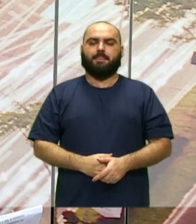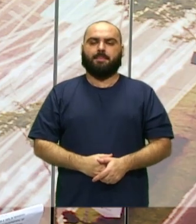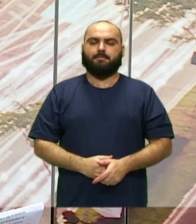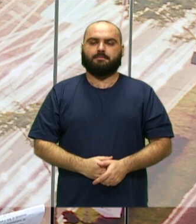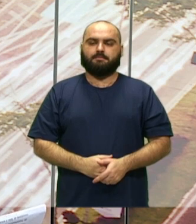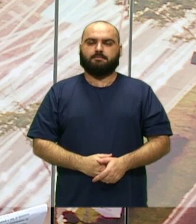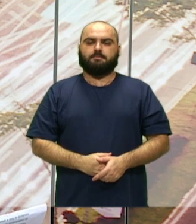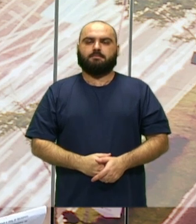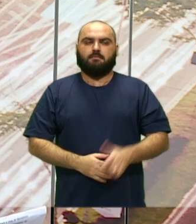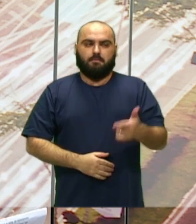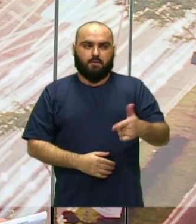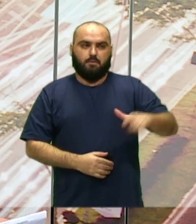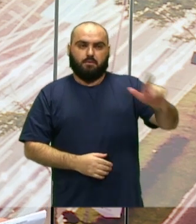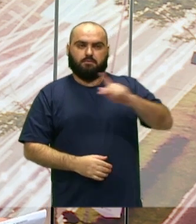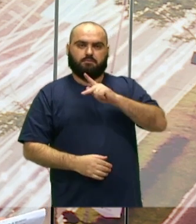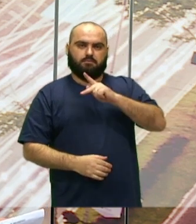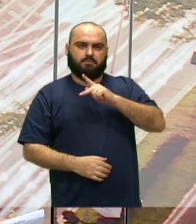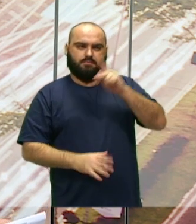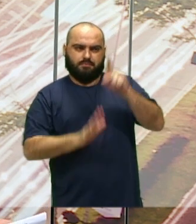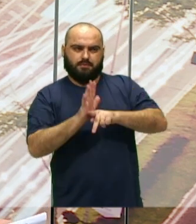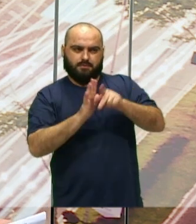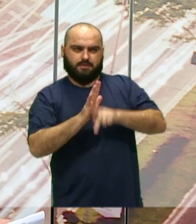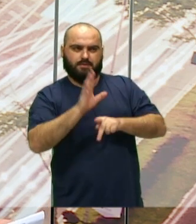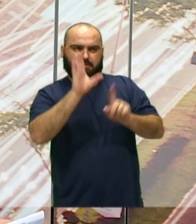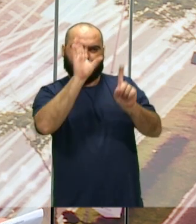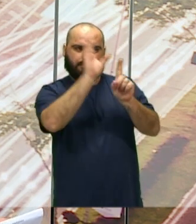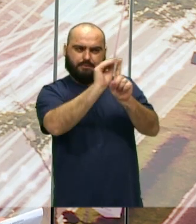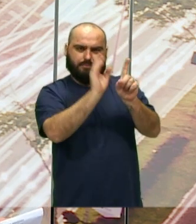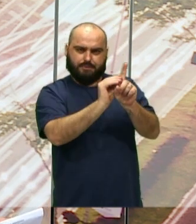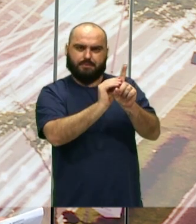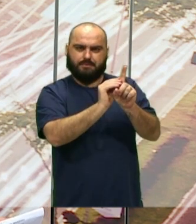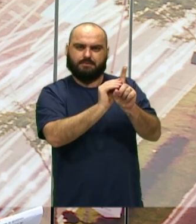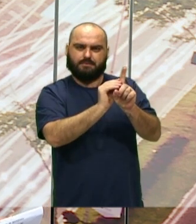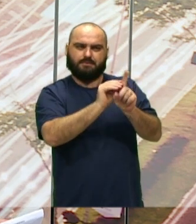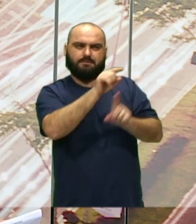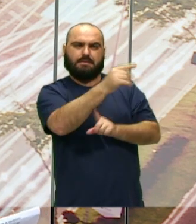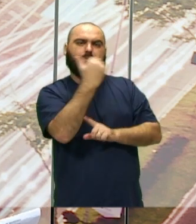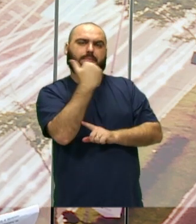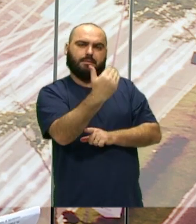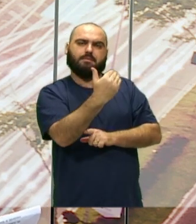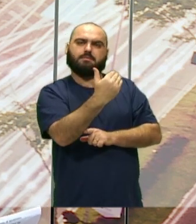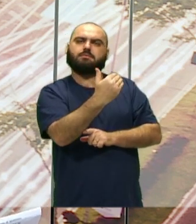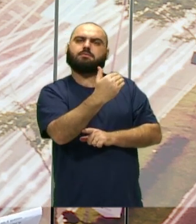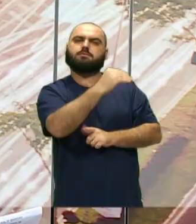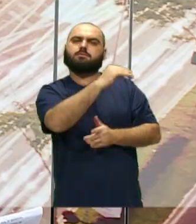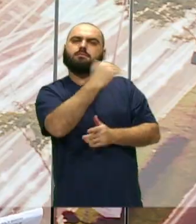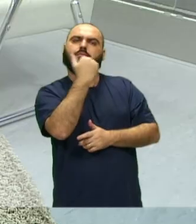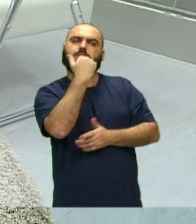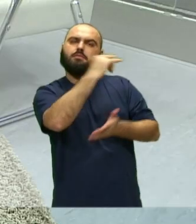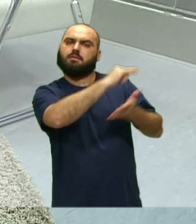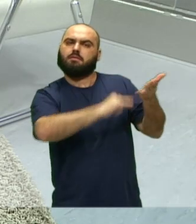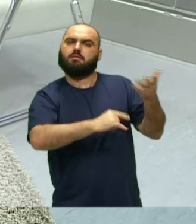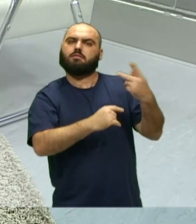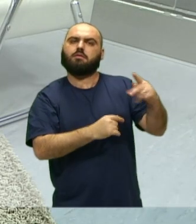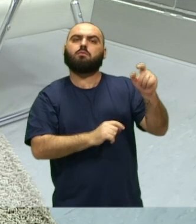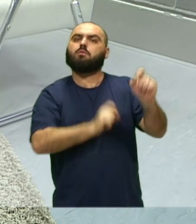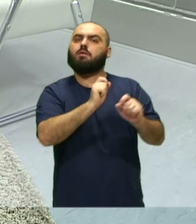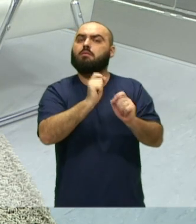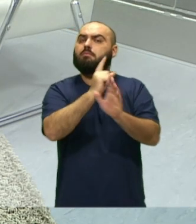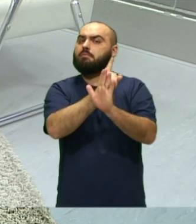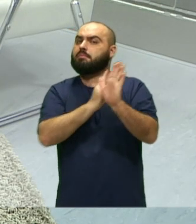ao abuso sexual, a senhora pede no projeto número 12 de 2023 que seja dada